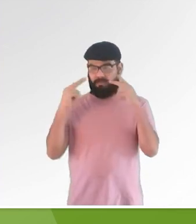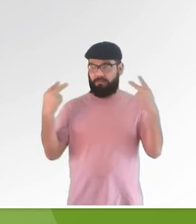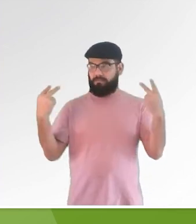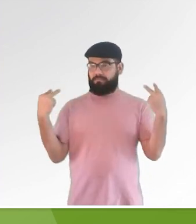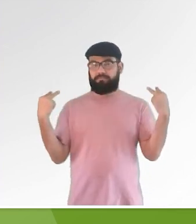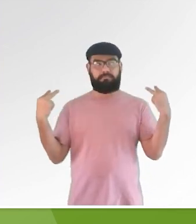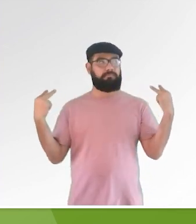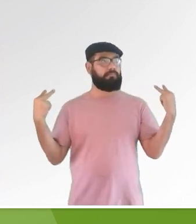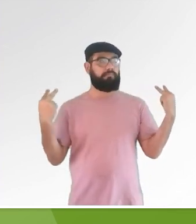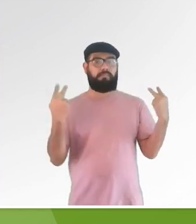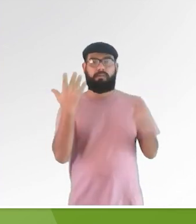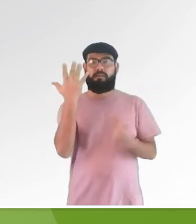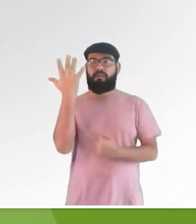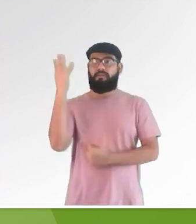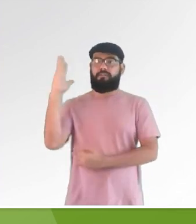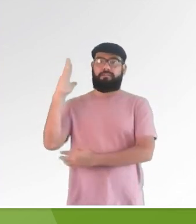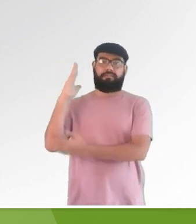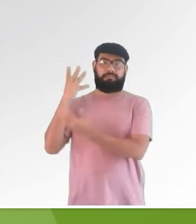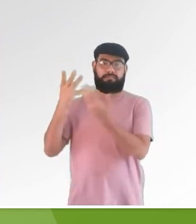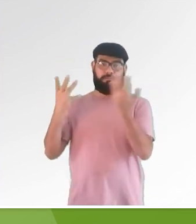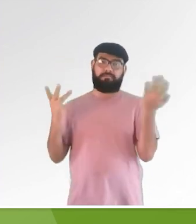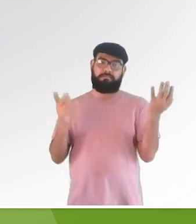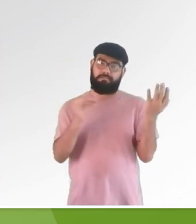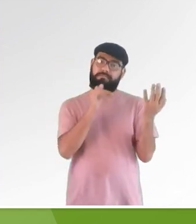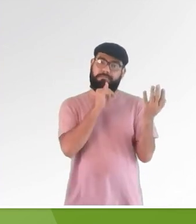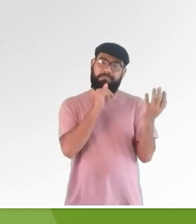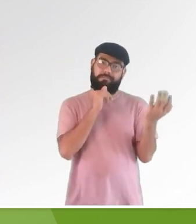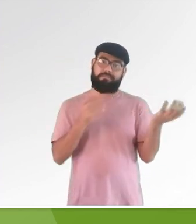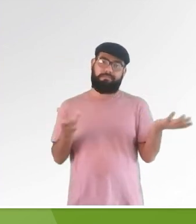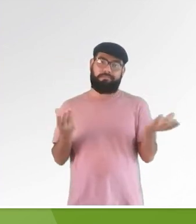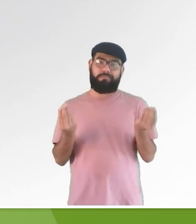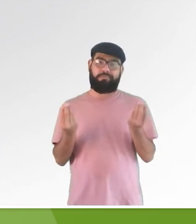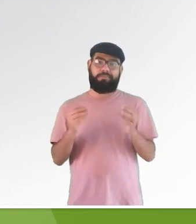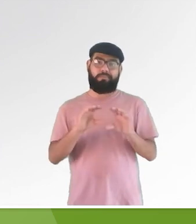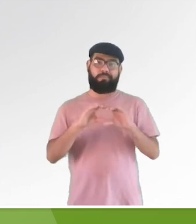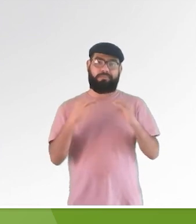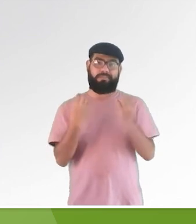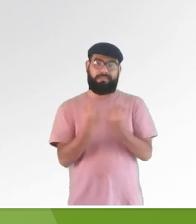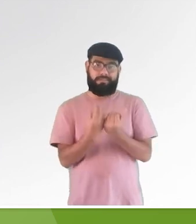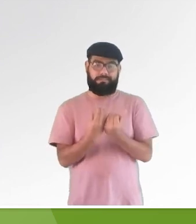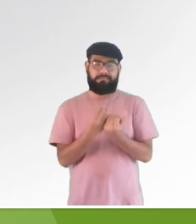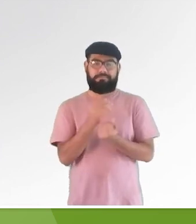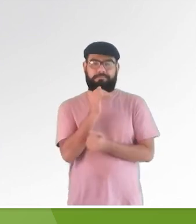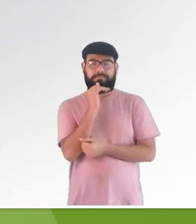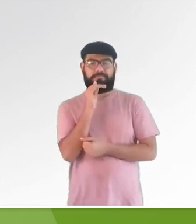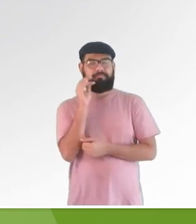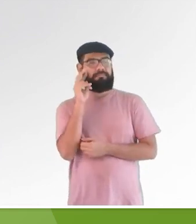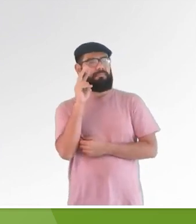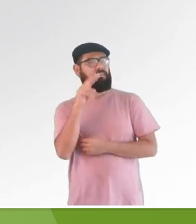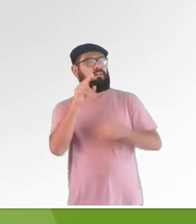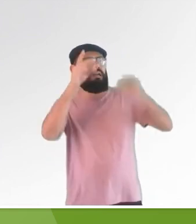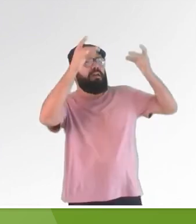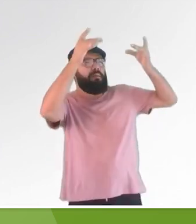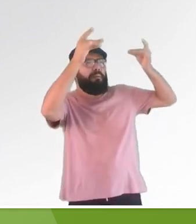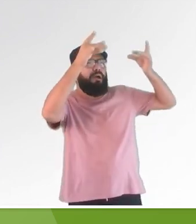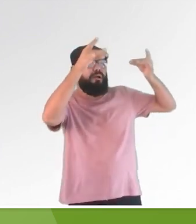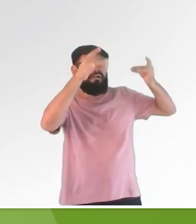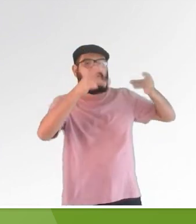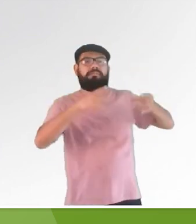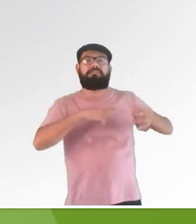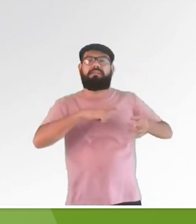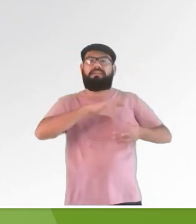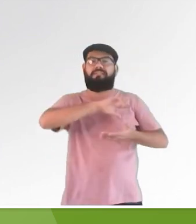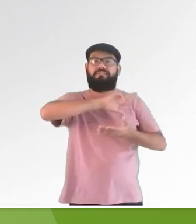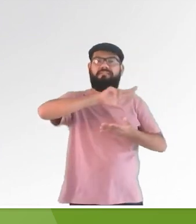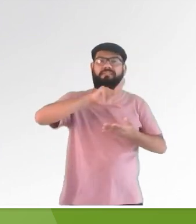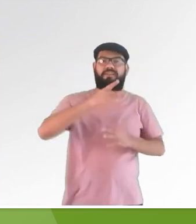uma floresta, é um exemplo de uma comunidade. Imagina se a gente pudesse detalhar, não é? Ó, tem várias plantas,